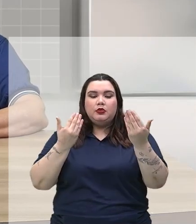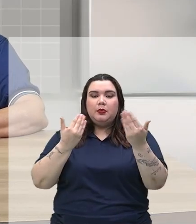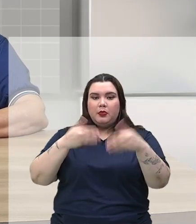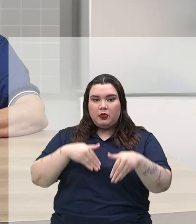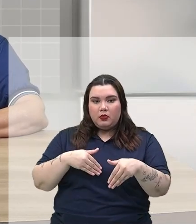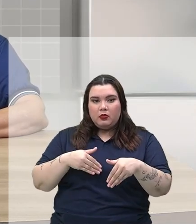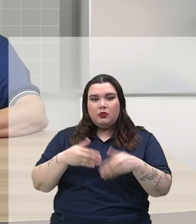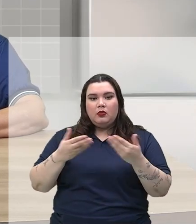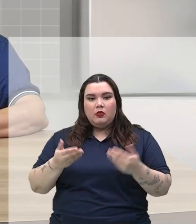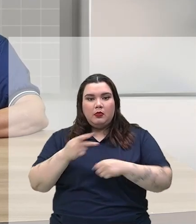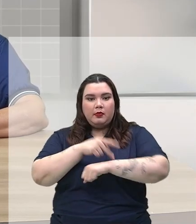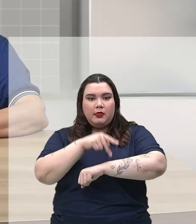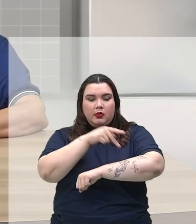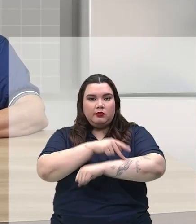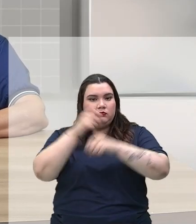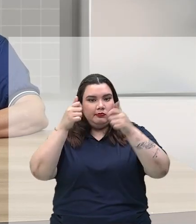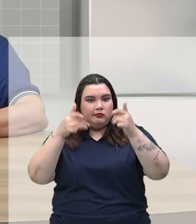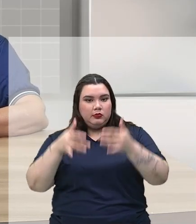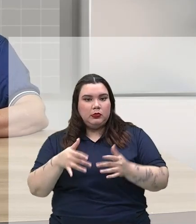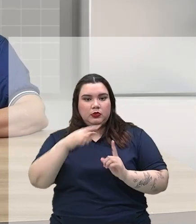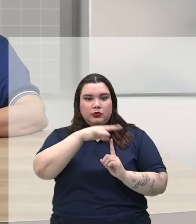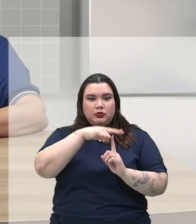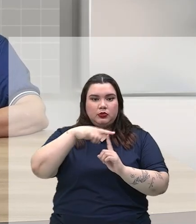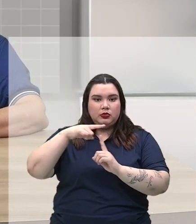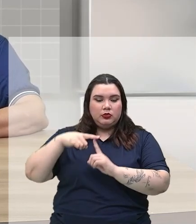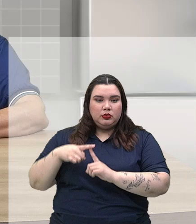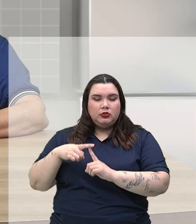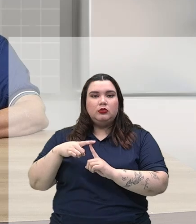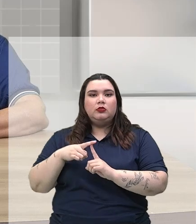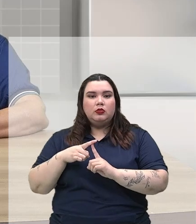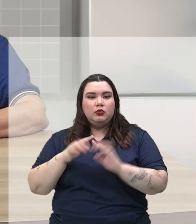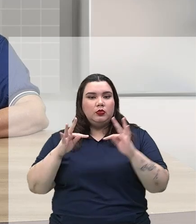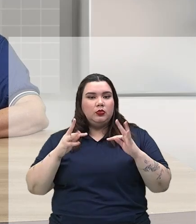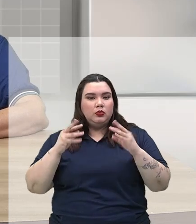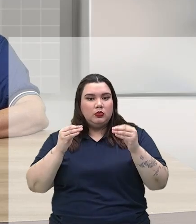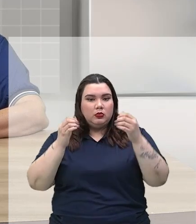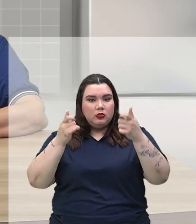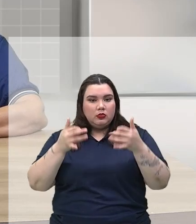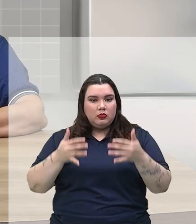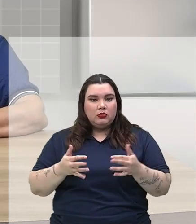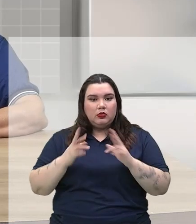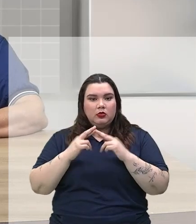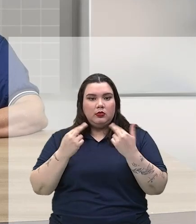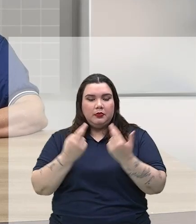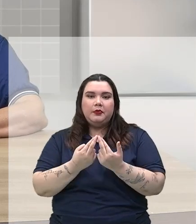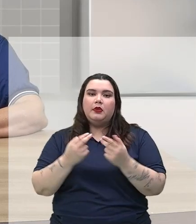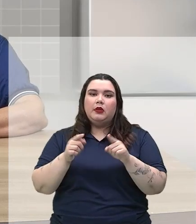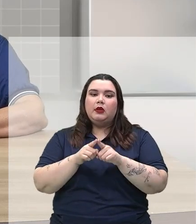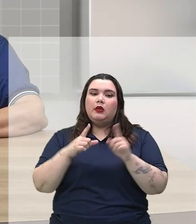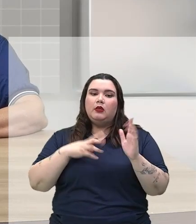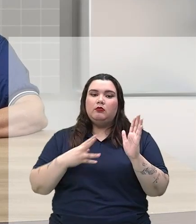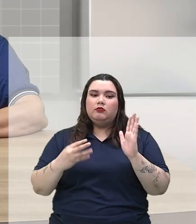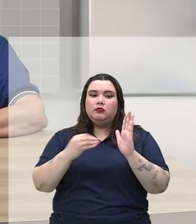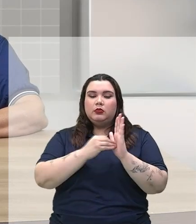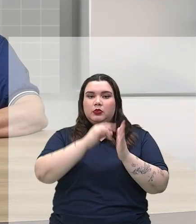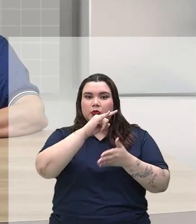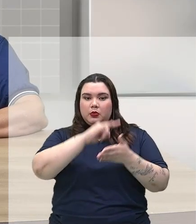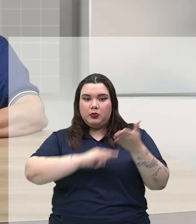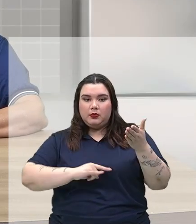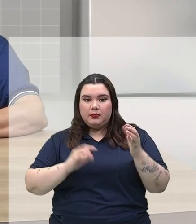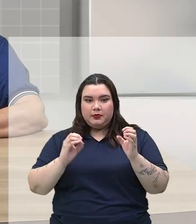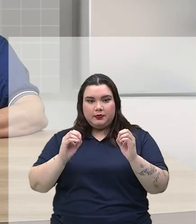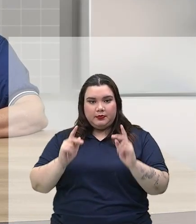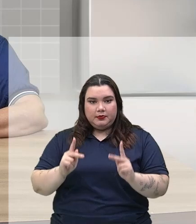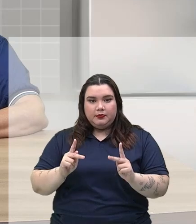Que o pedagógico abordou bem, os tipos de avaliações, tudo aquilo que foi abordado aqui na nossa reunião, tem lá nesse documento orientador, tá